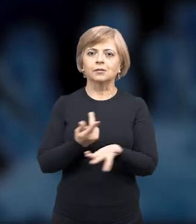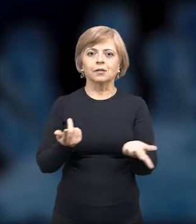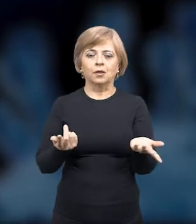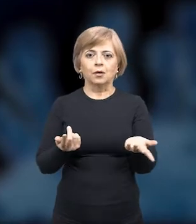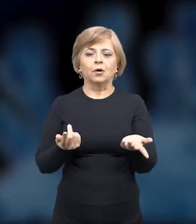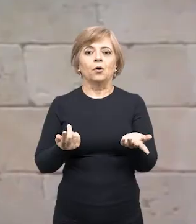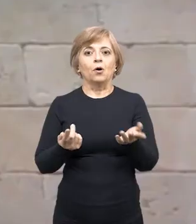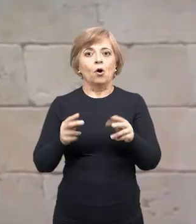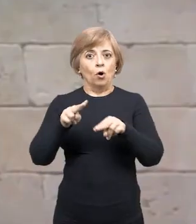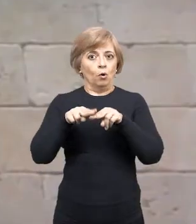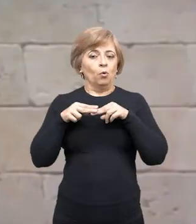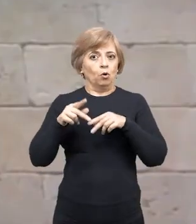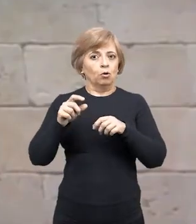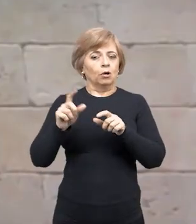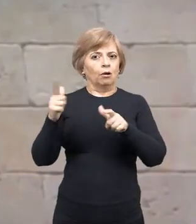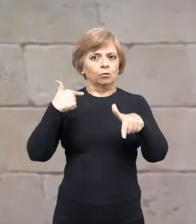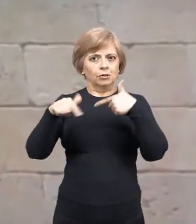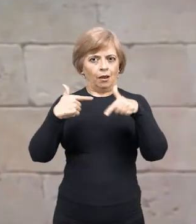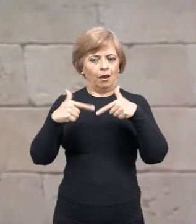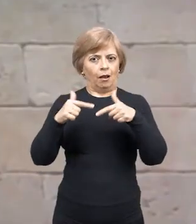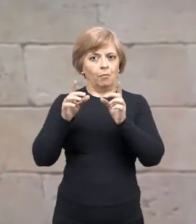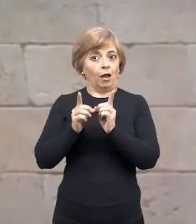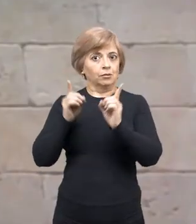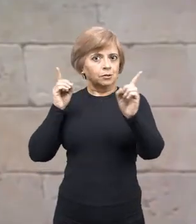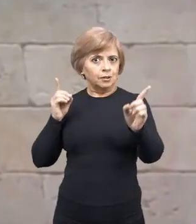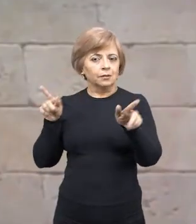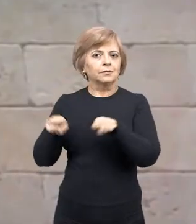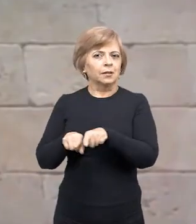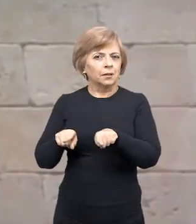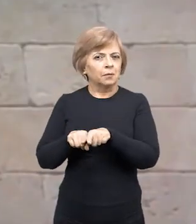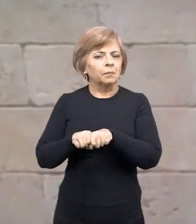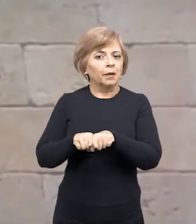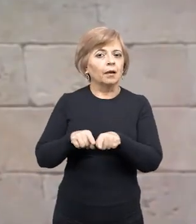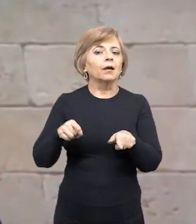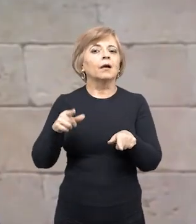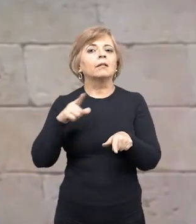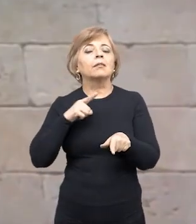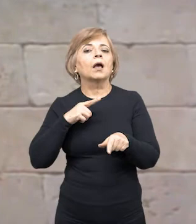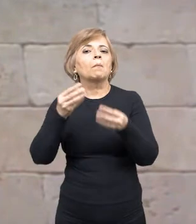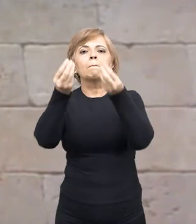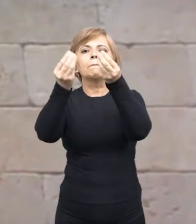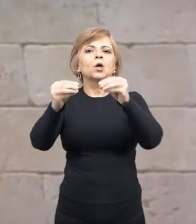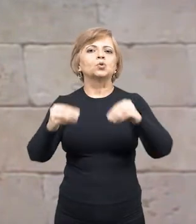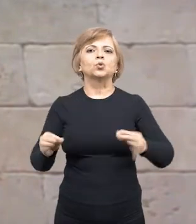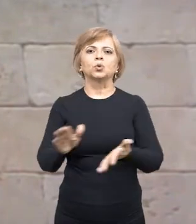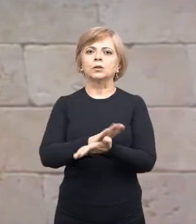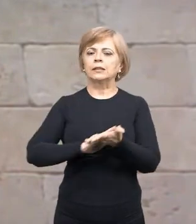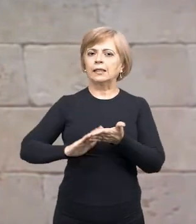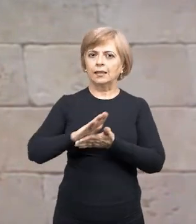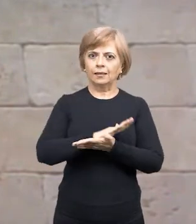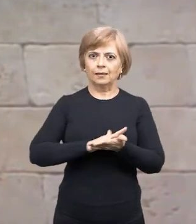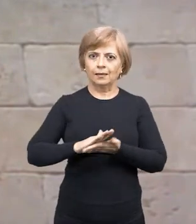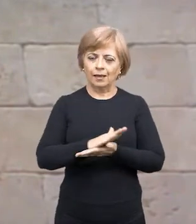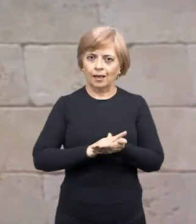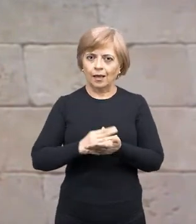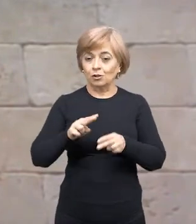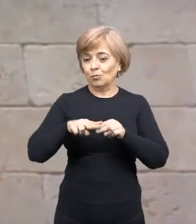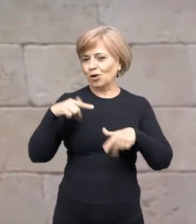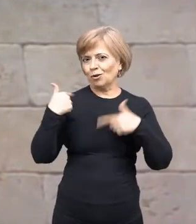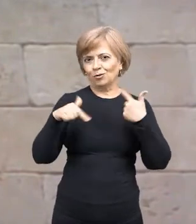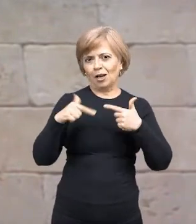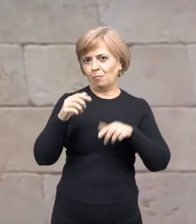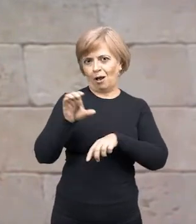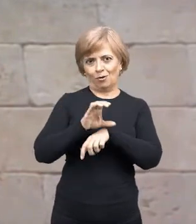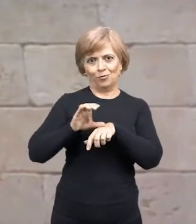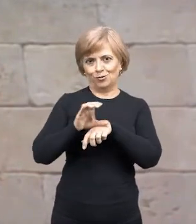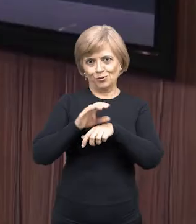através de teletrabalho, à distância, como também nós conseguimos fazer isso sem prejuízo das nossas funções